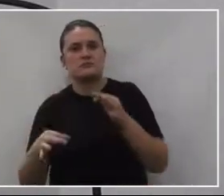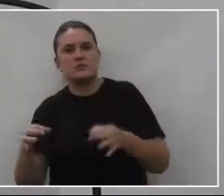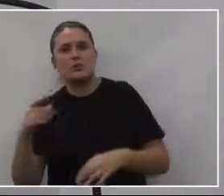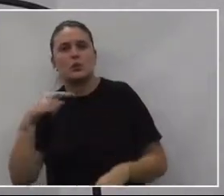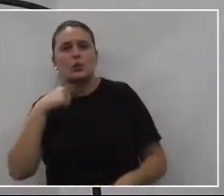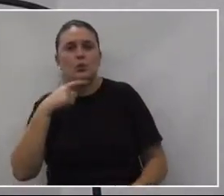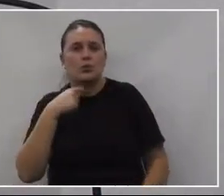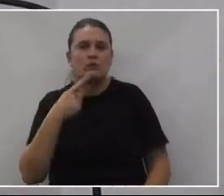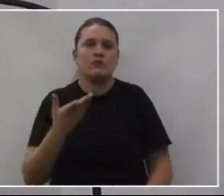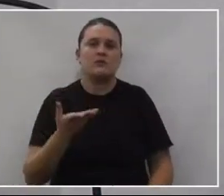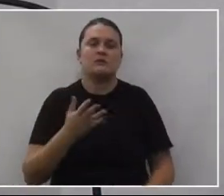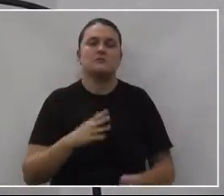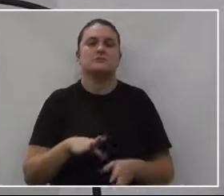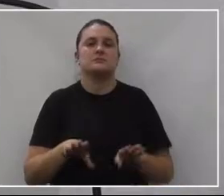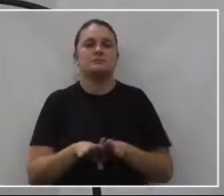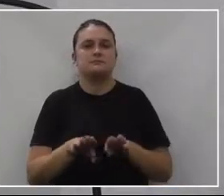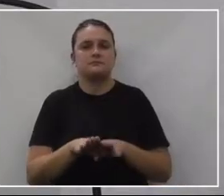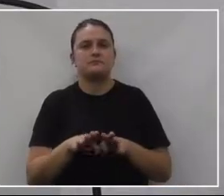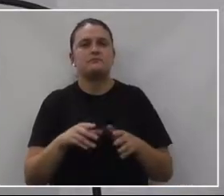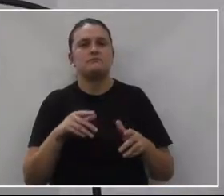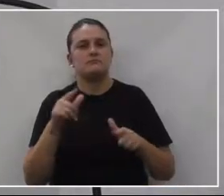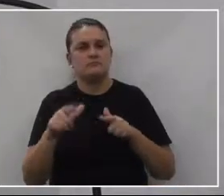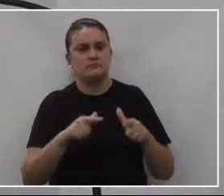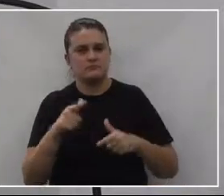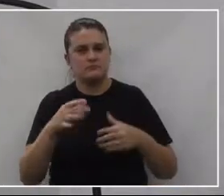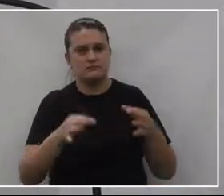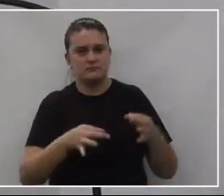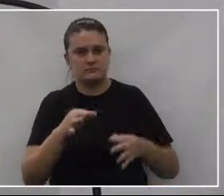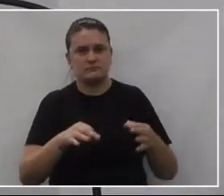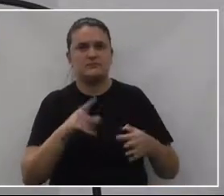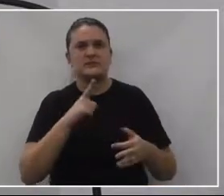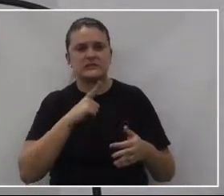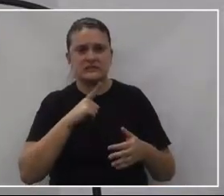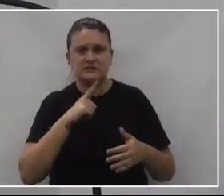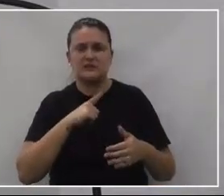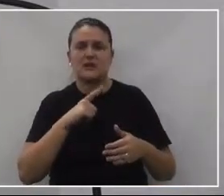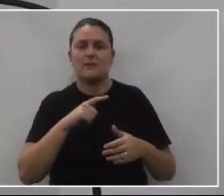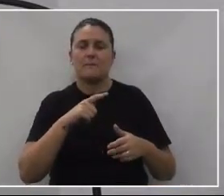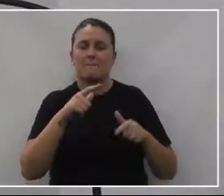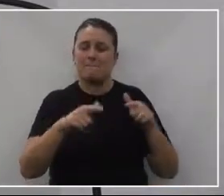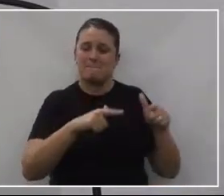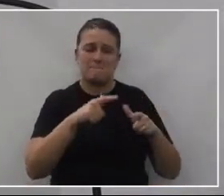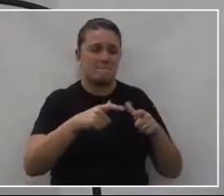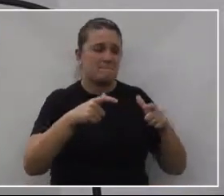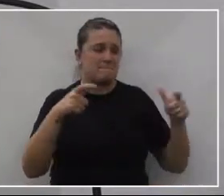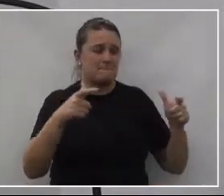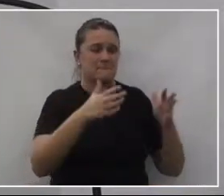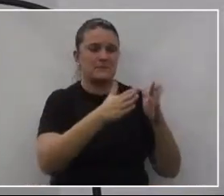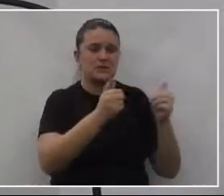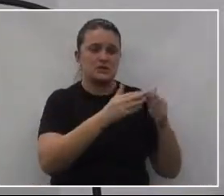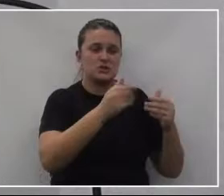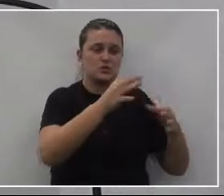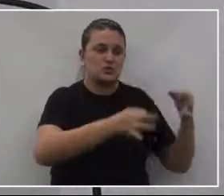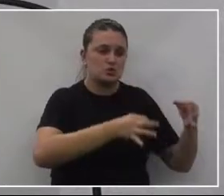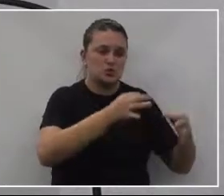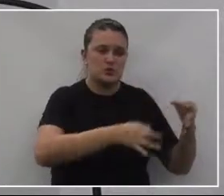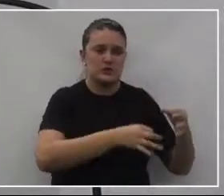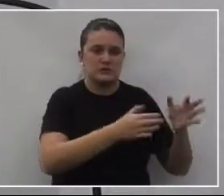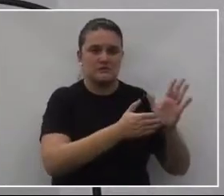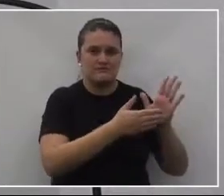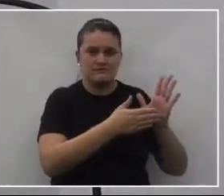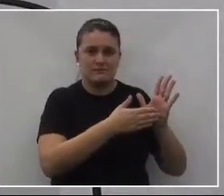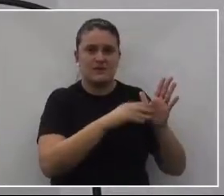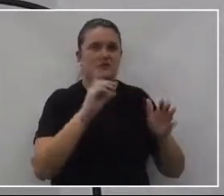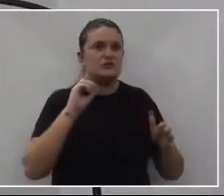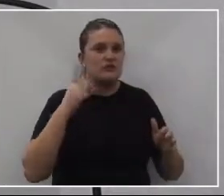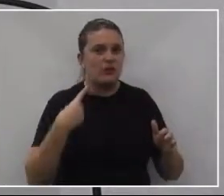dúvida. A questão de ações judiciais, né? Nós sabemos que tem uma demanda muito grande, uma demanda que não aparece no fórum, porque as